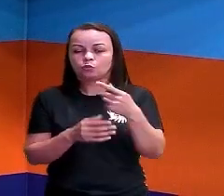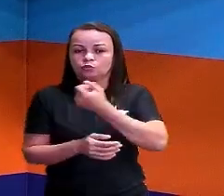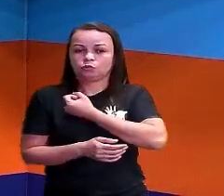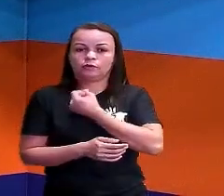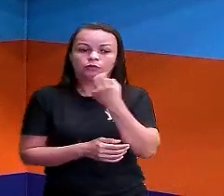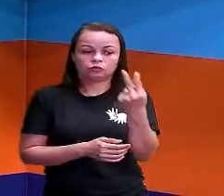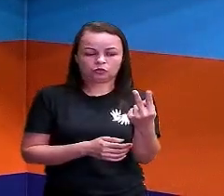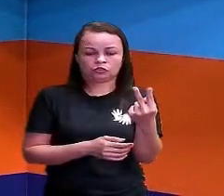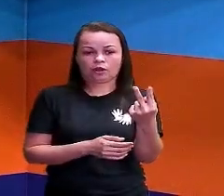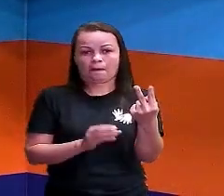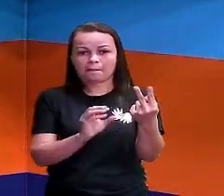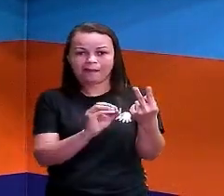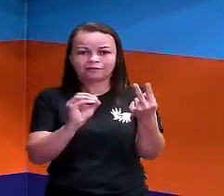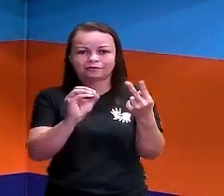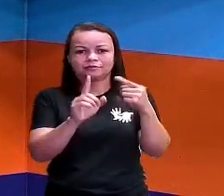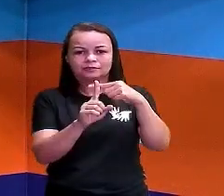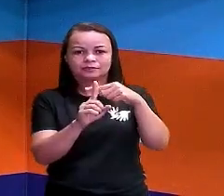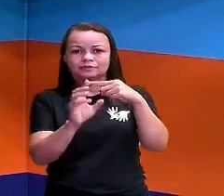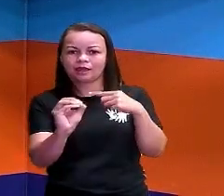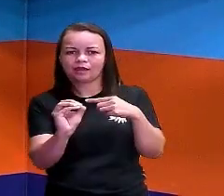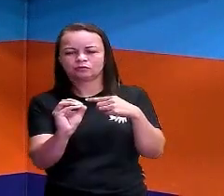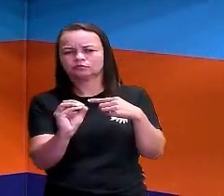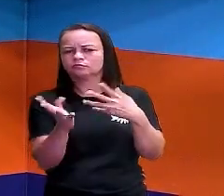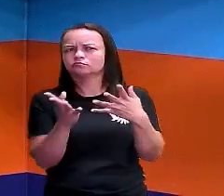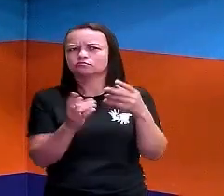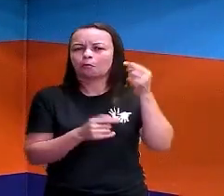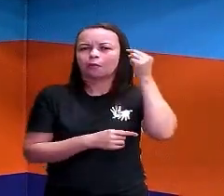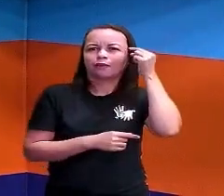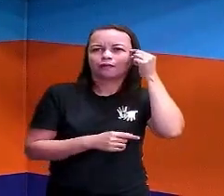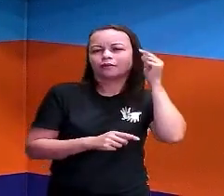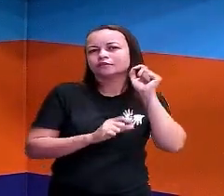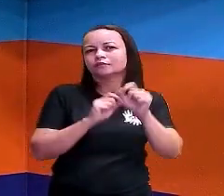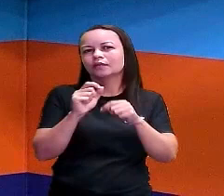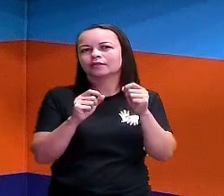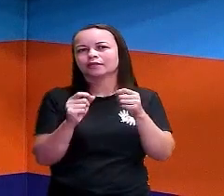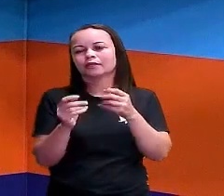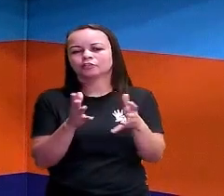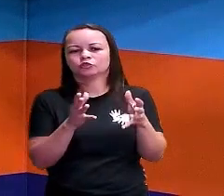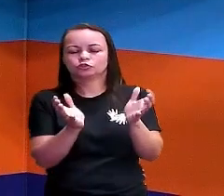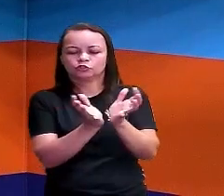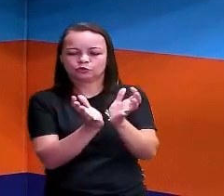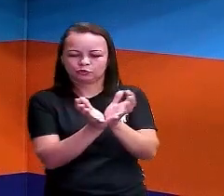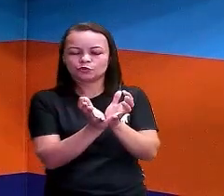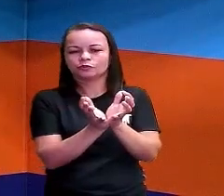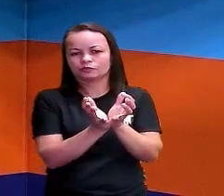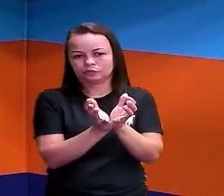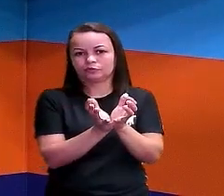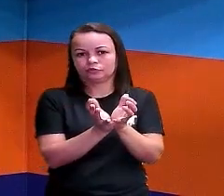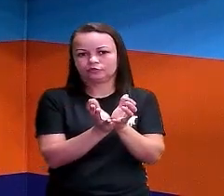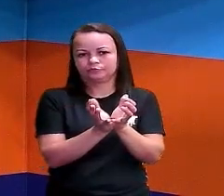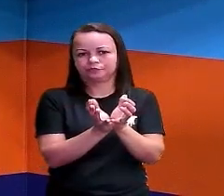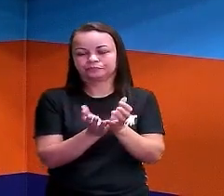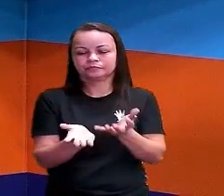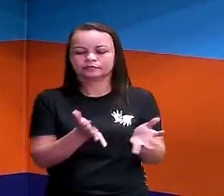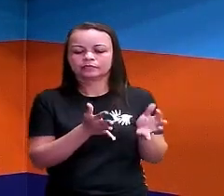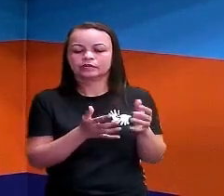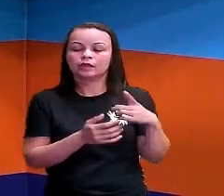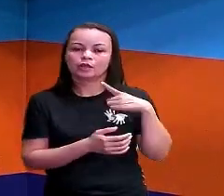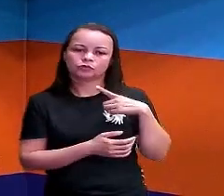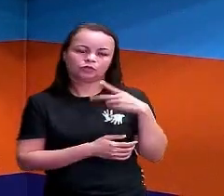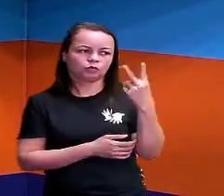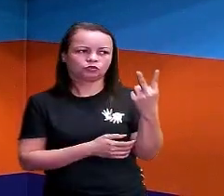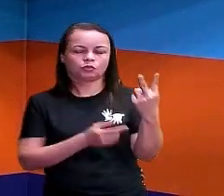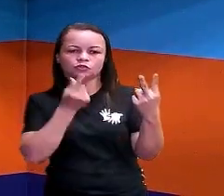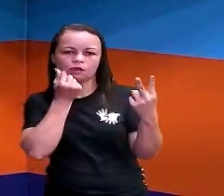2, mais 0. Então, pensa aí em questões de agrupar quantidades. Eu tenho 2